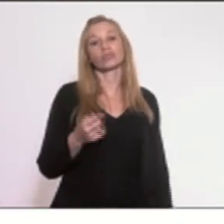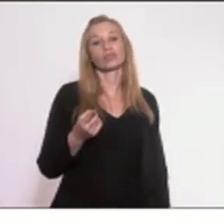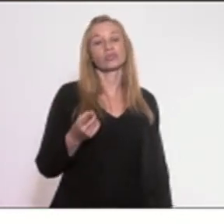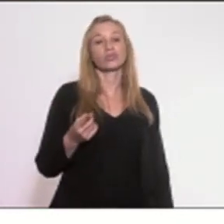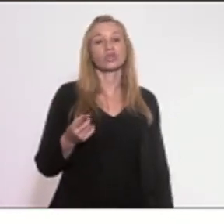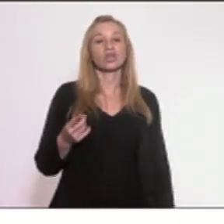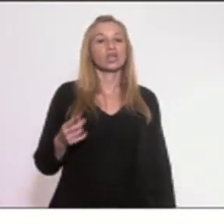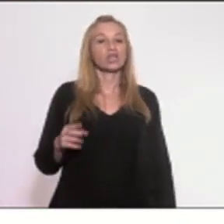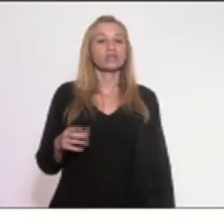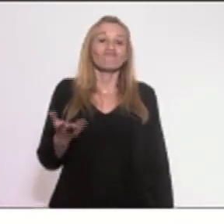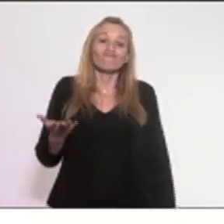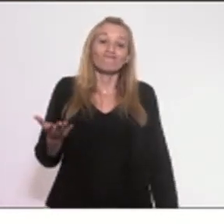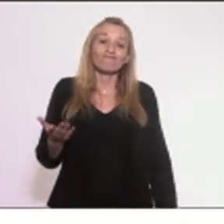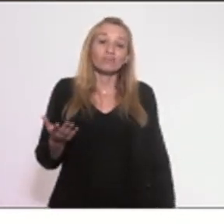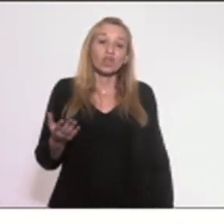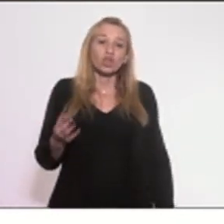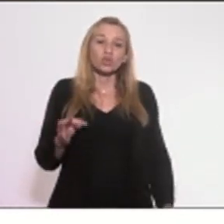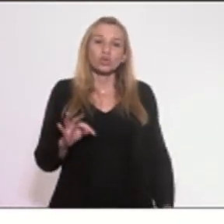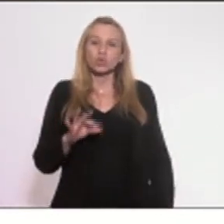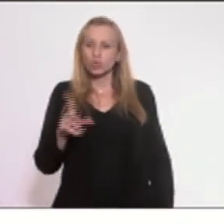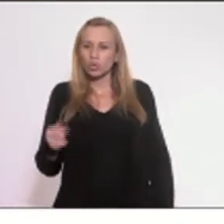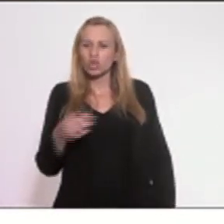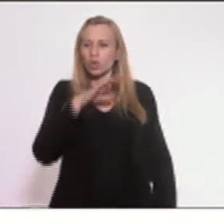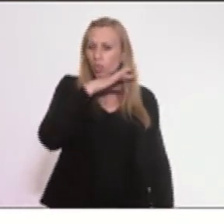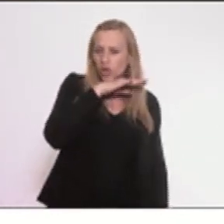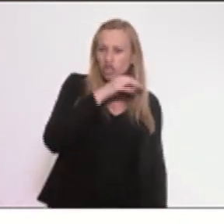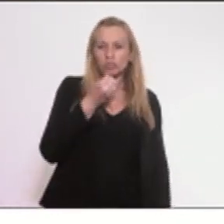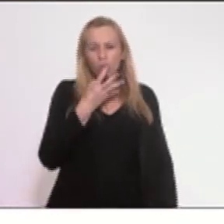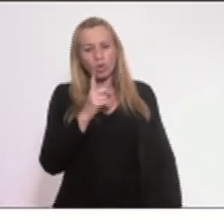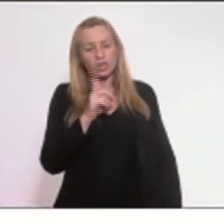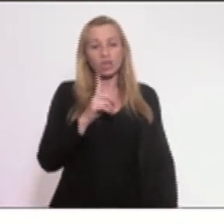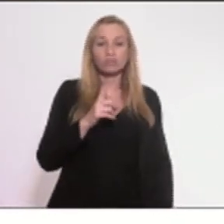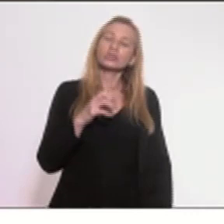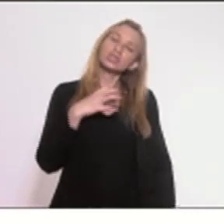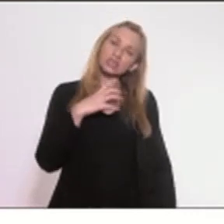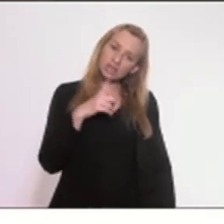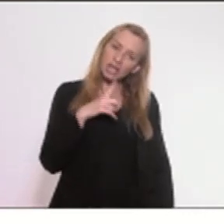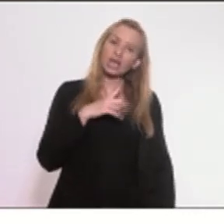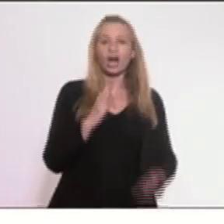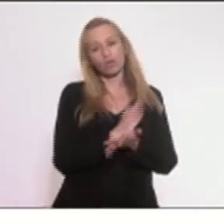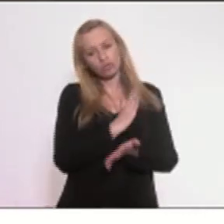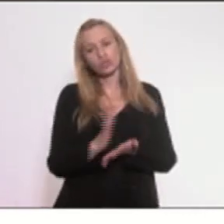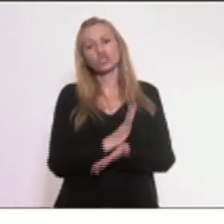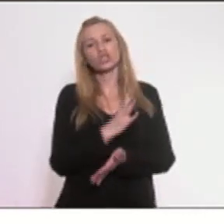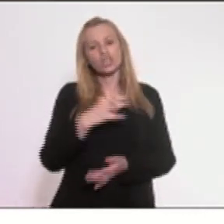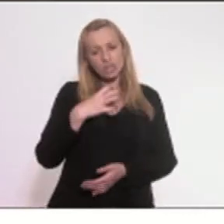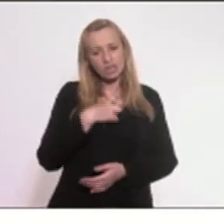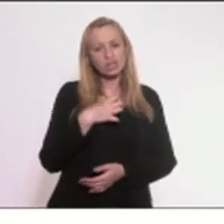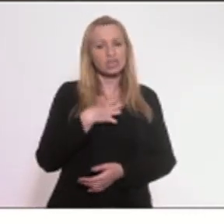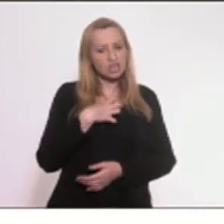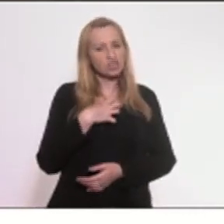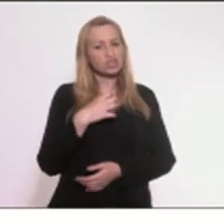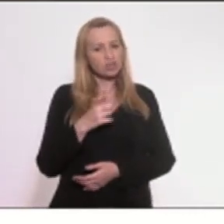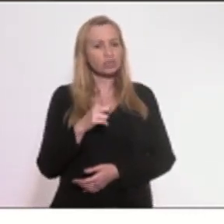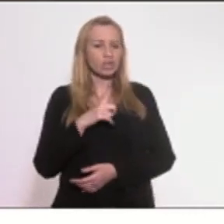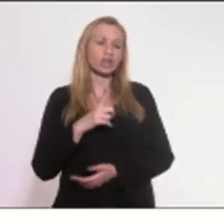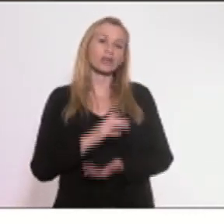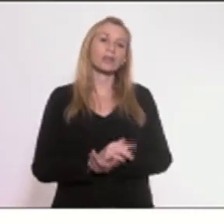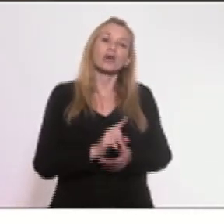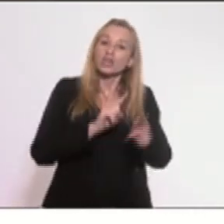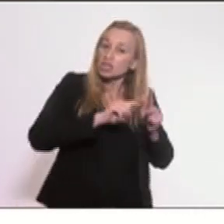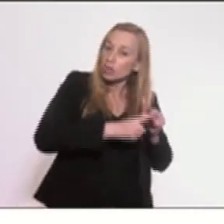nem todas essas medidas são ruins ou são boas. Tem medidas que fazem sentido, como, por exemplo, você corrigir um